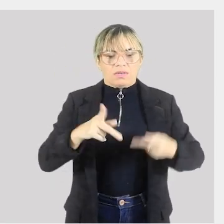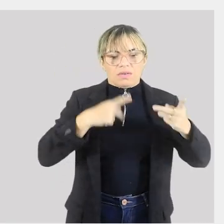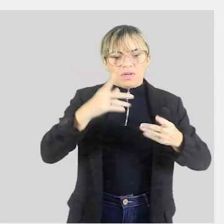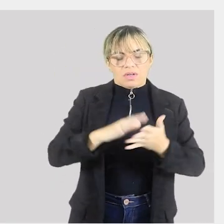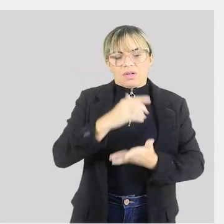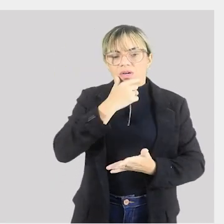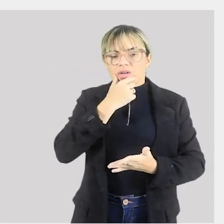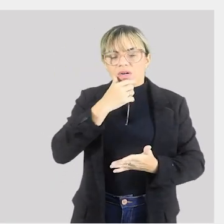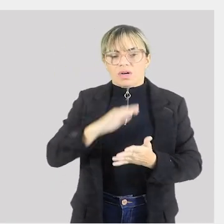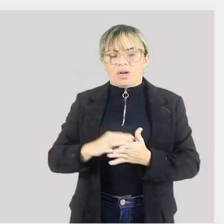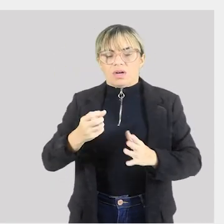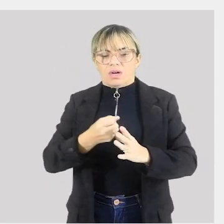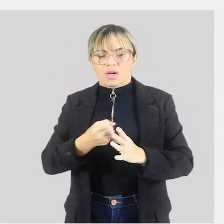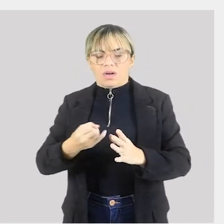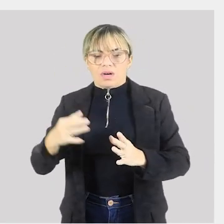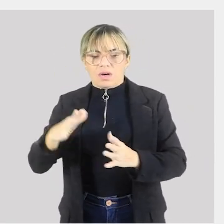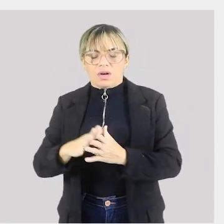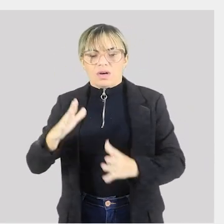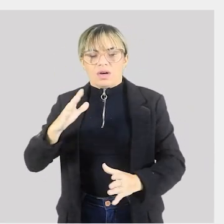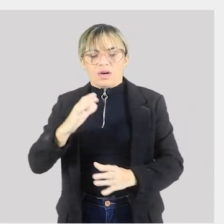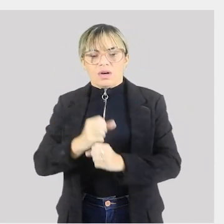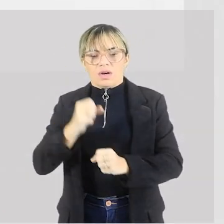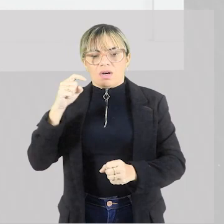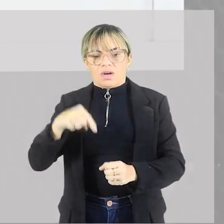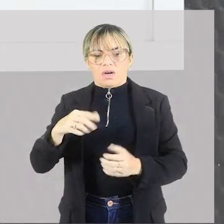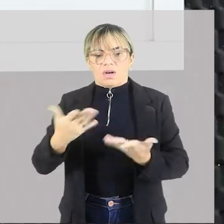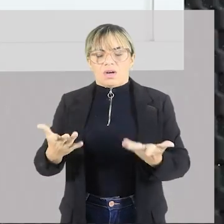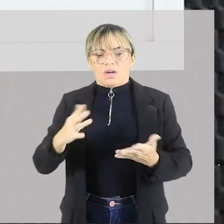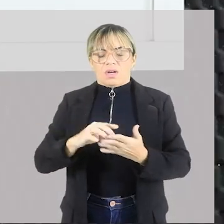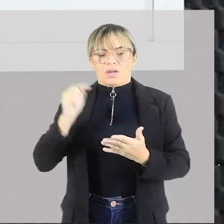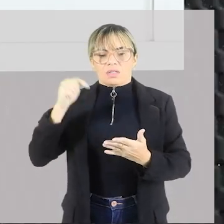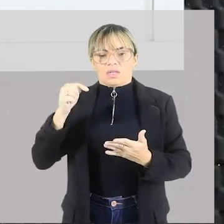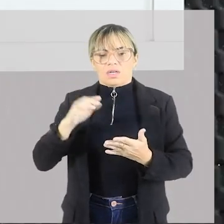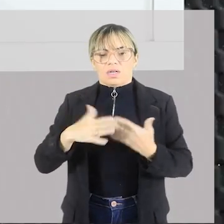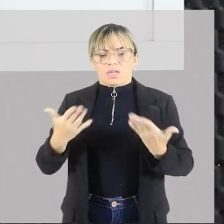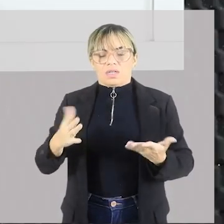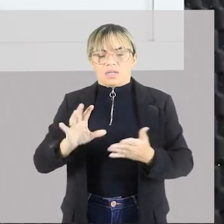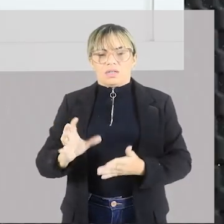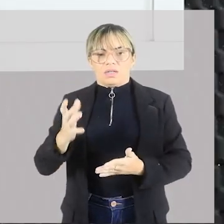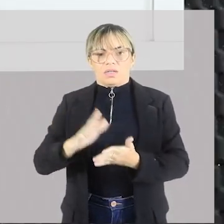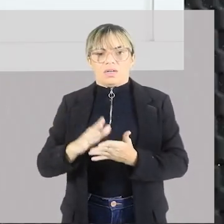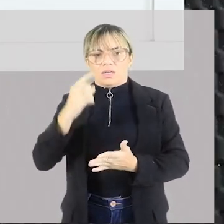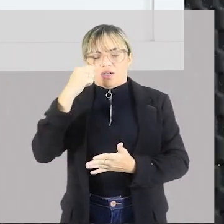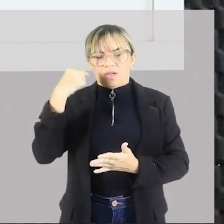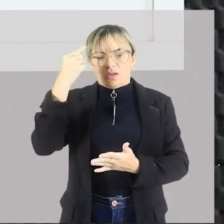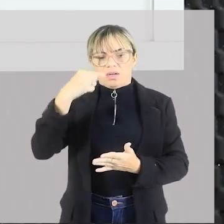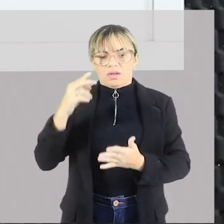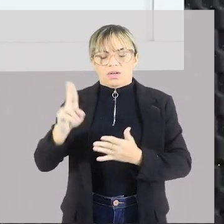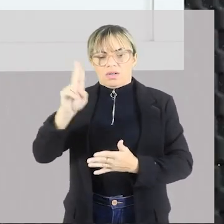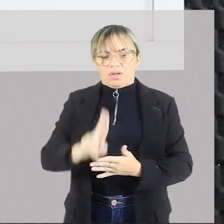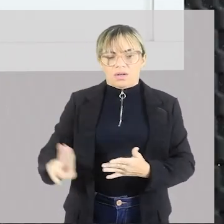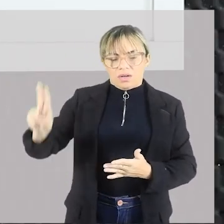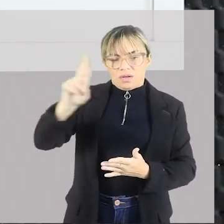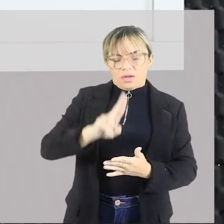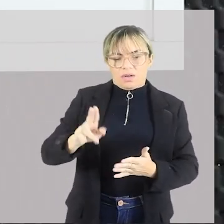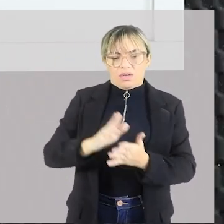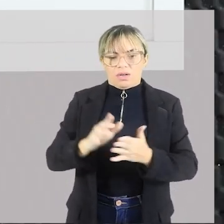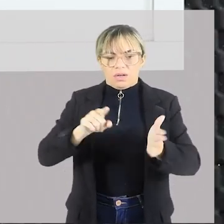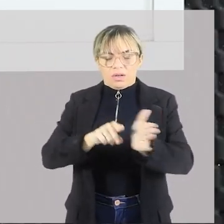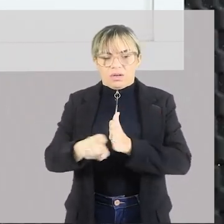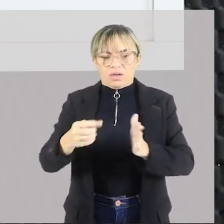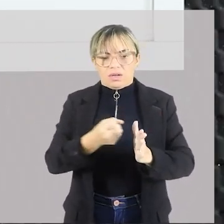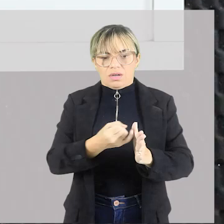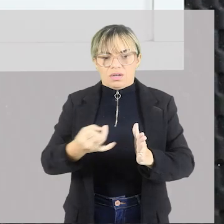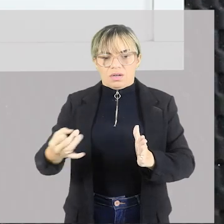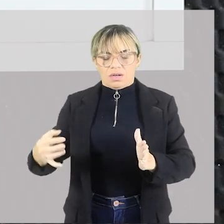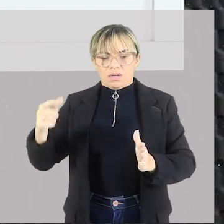probabilidade que o aluno fale espanhol Olha só tomma muuito uma instrumento bastante utilizado nos problemas de probabilidade é o